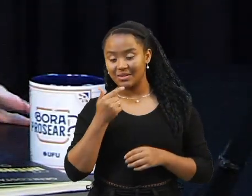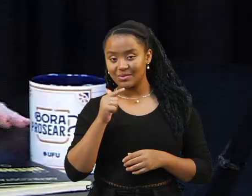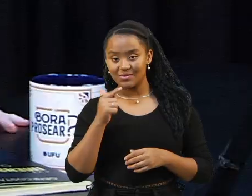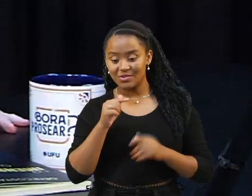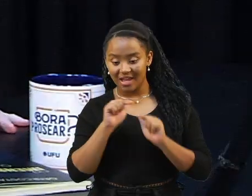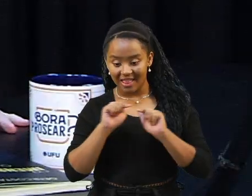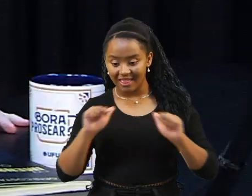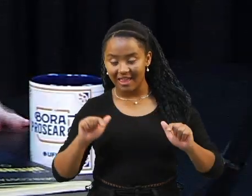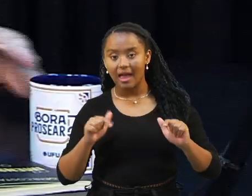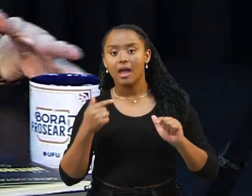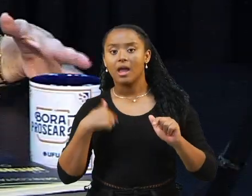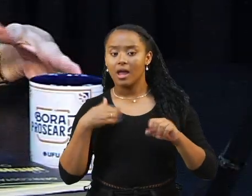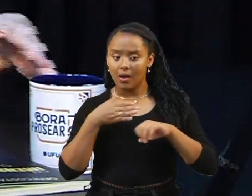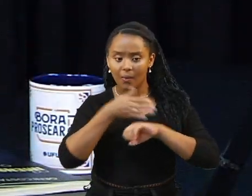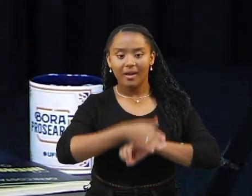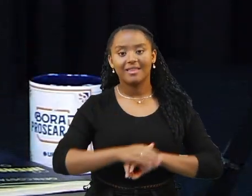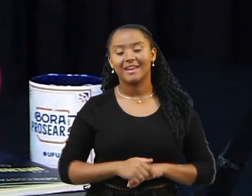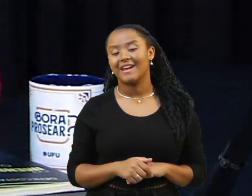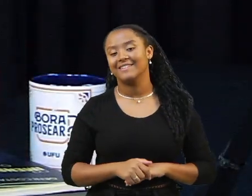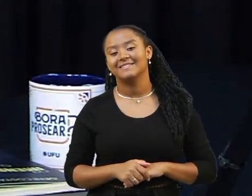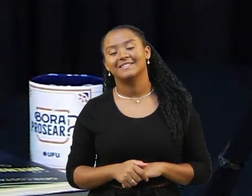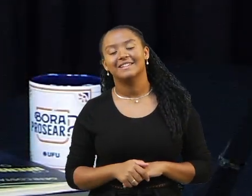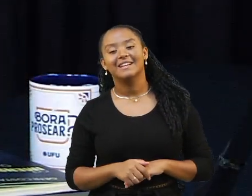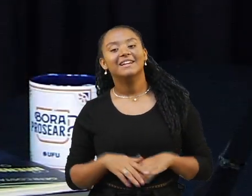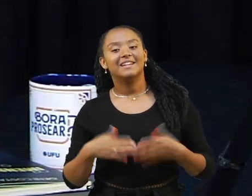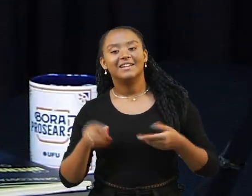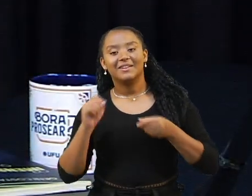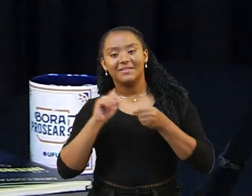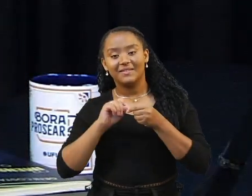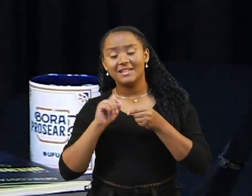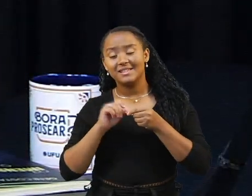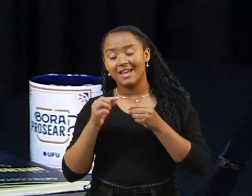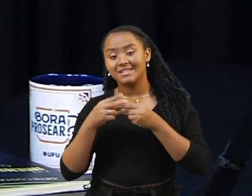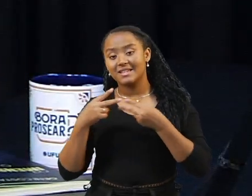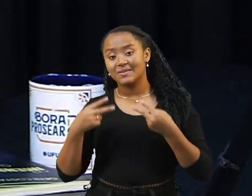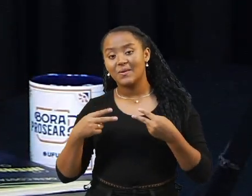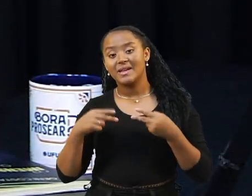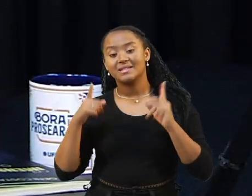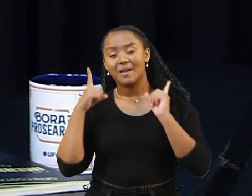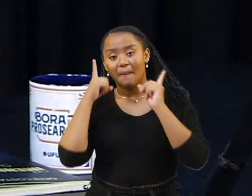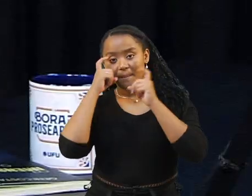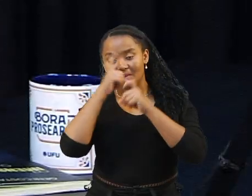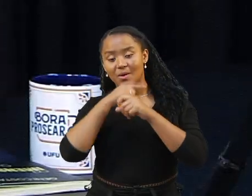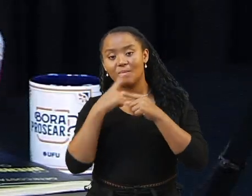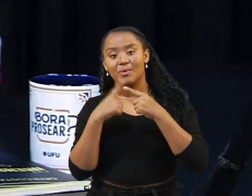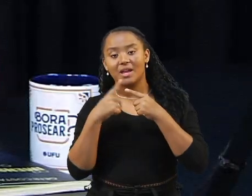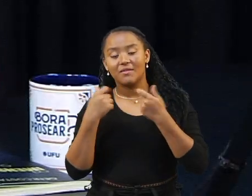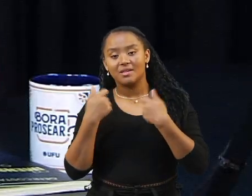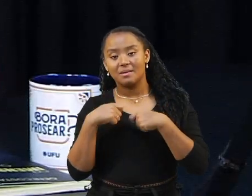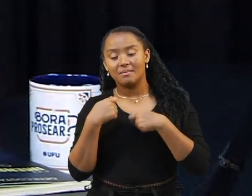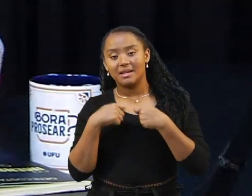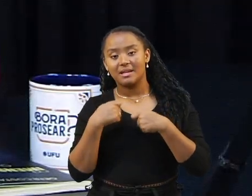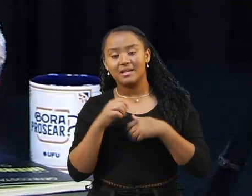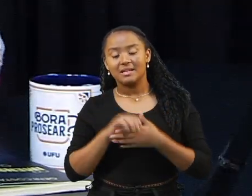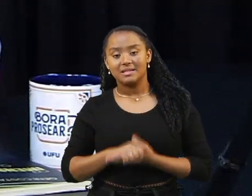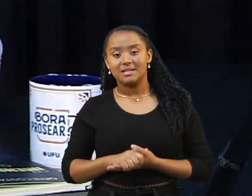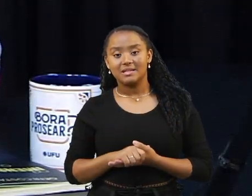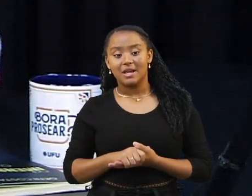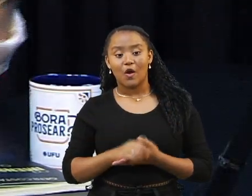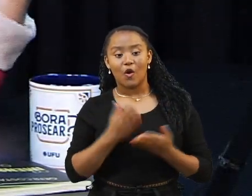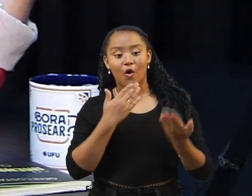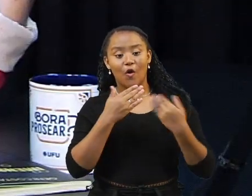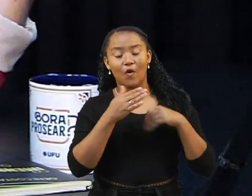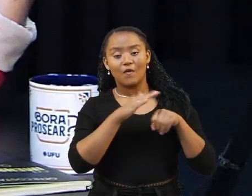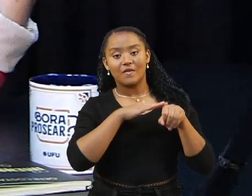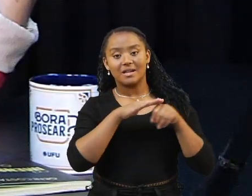eu avançava, não tinha nada. E aí, fazer isso também dá trabalho. Você ter que convencer o